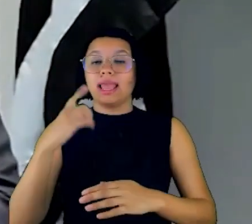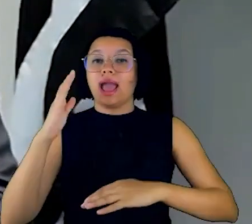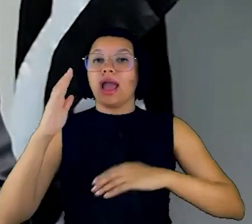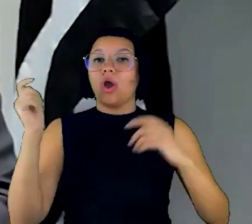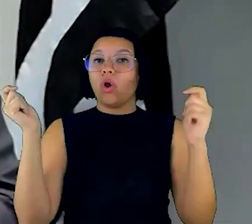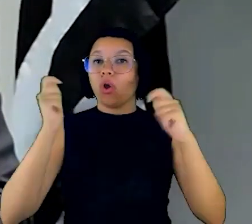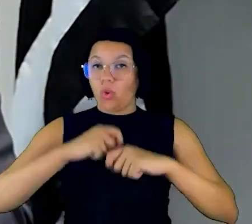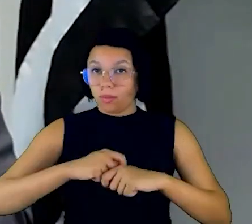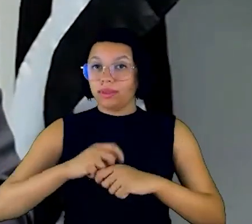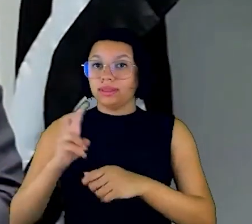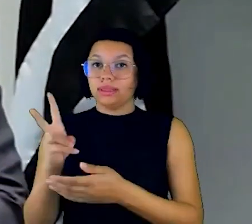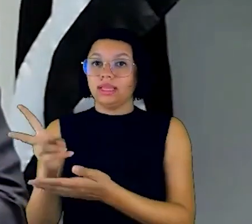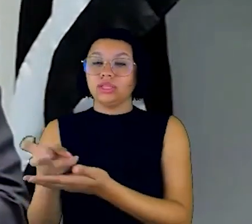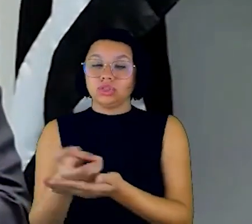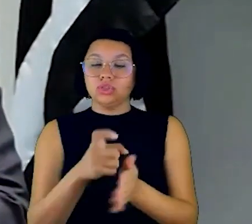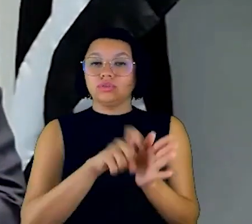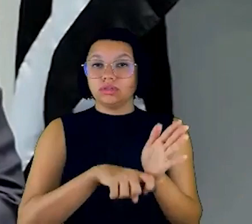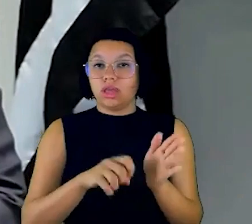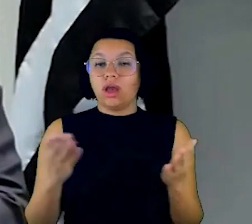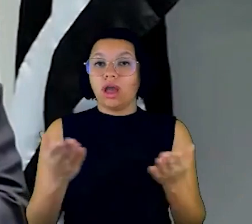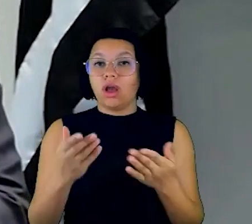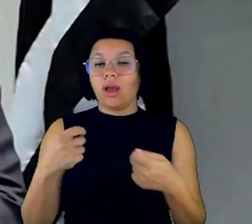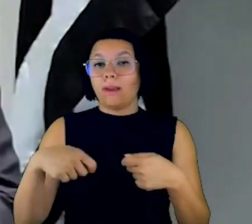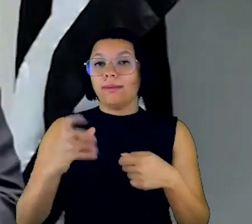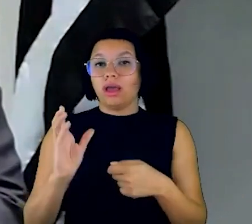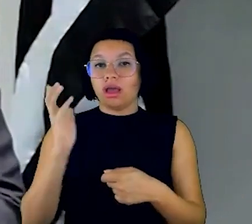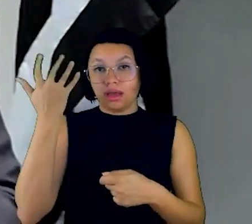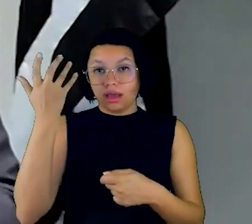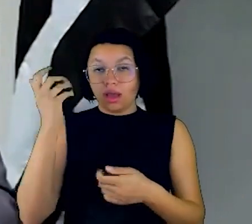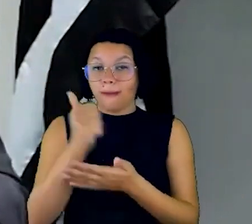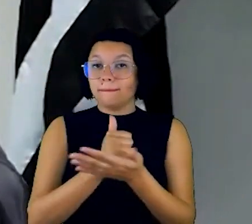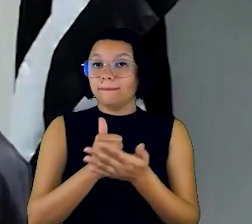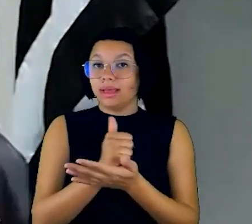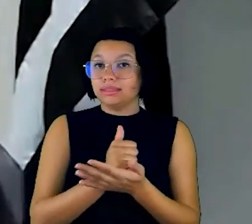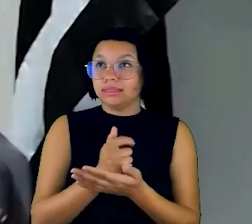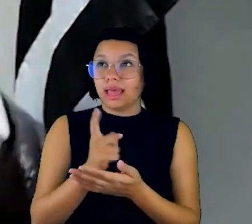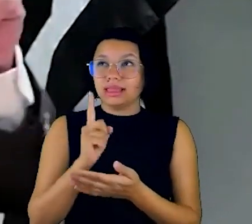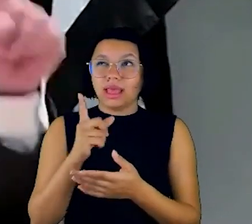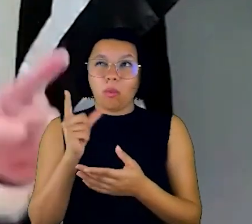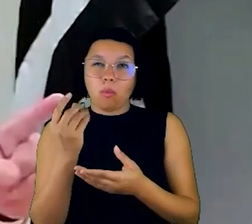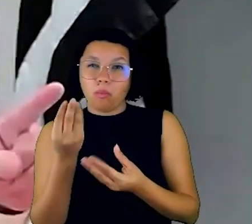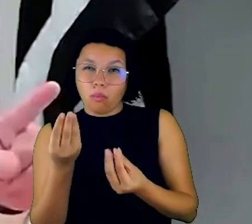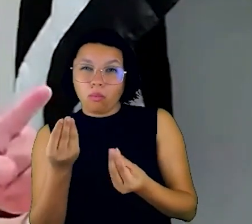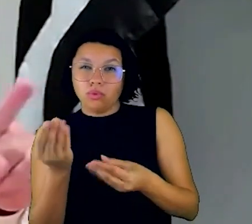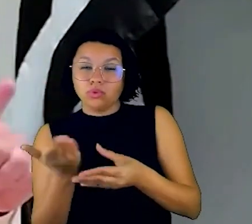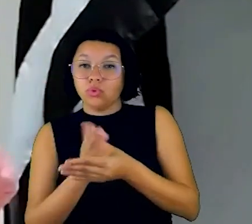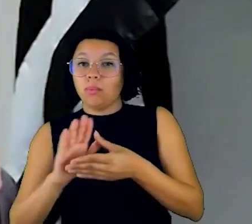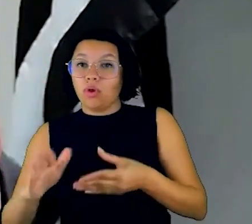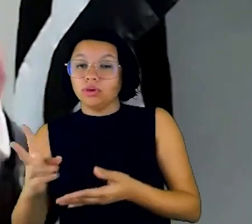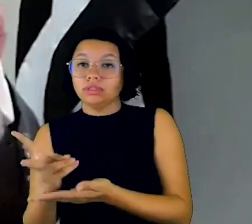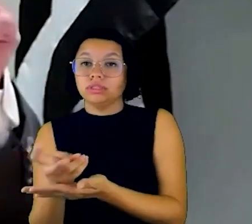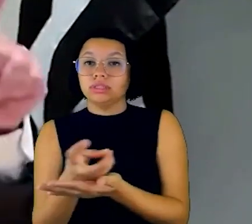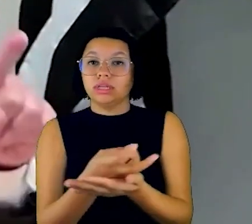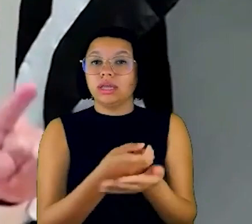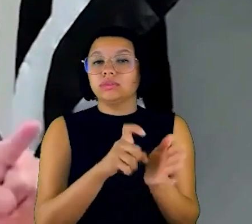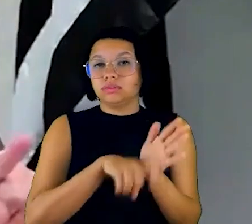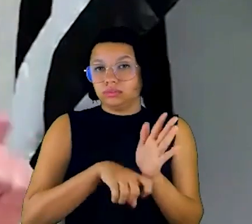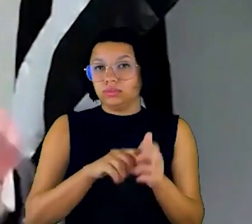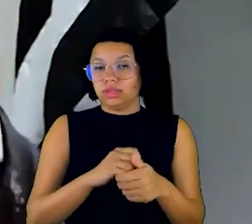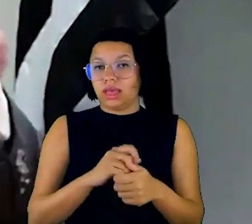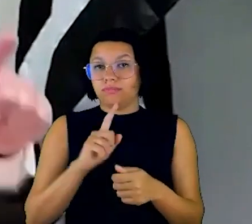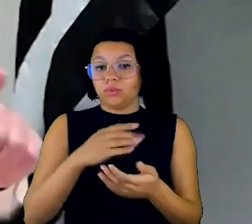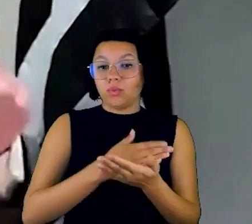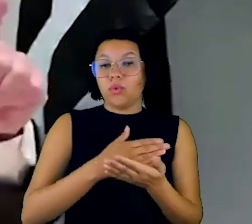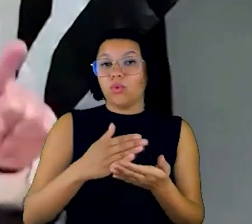tomar decisões baseadas nem tanto nos processos tributários, nos processos que são